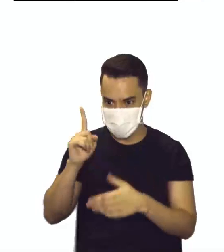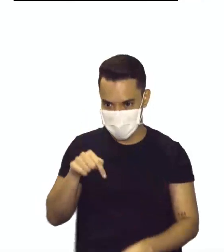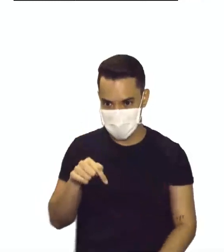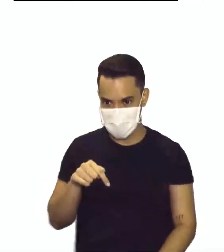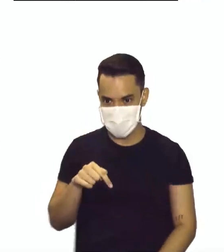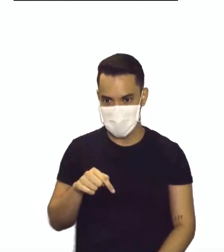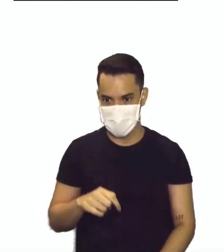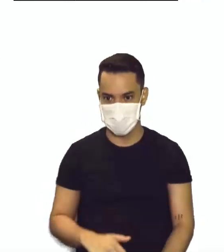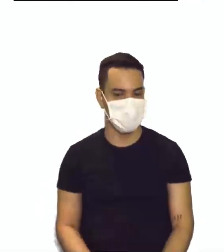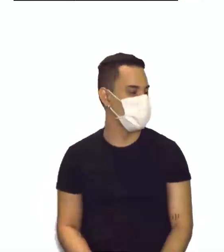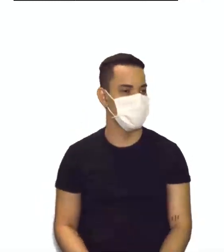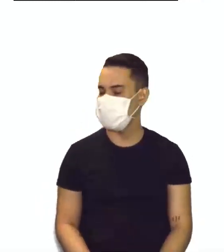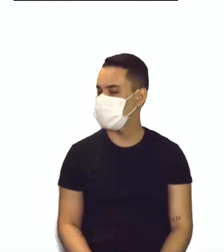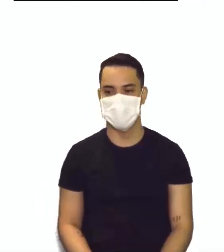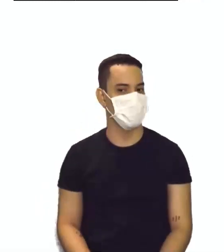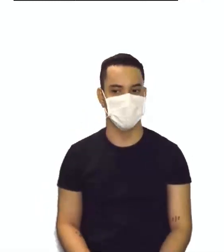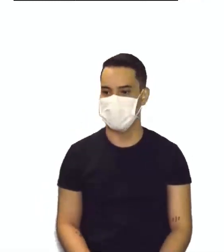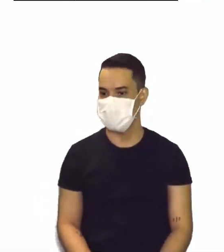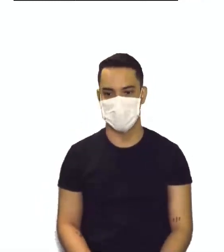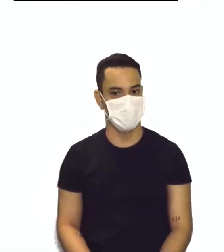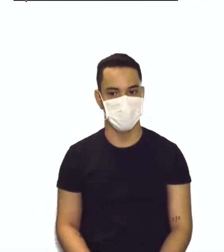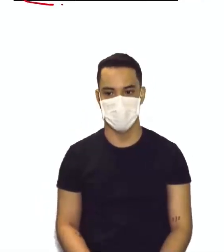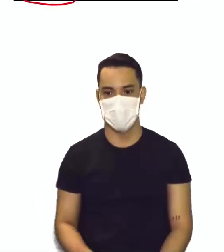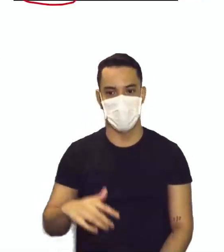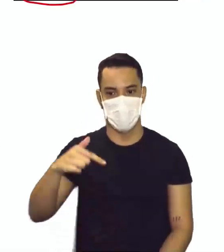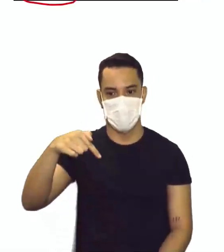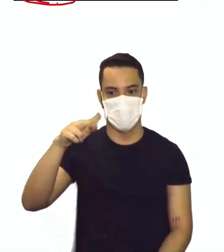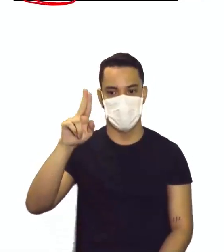quem apresenta a maior resistência é quem? O